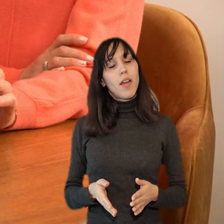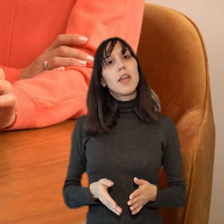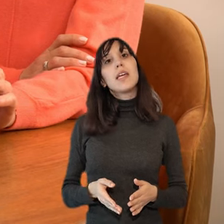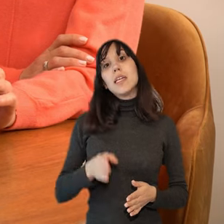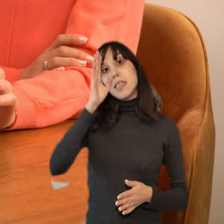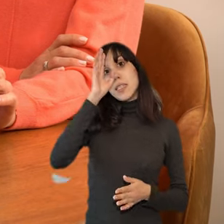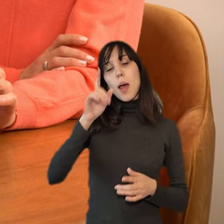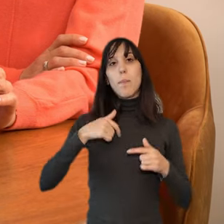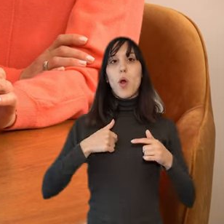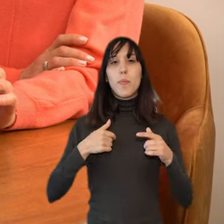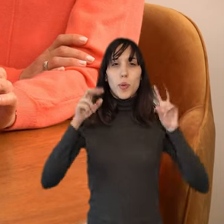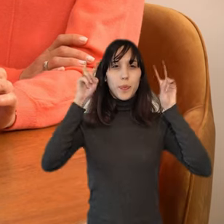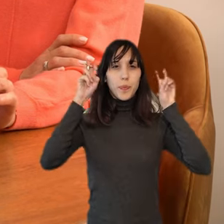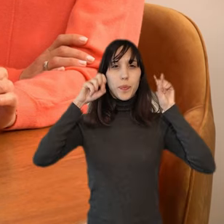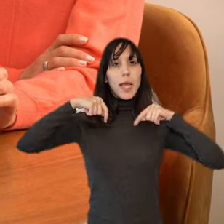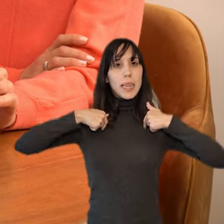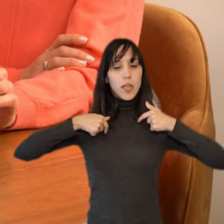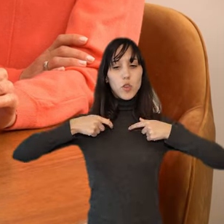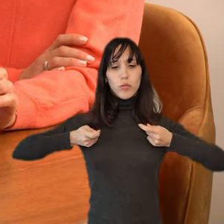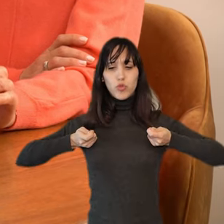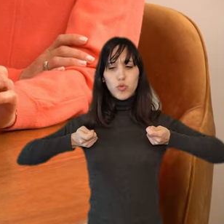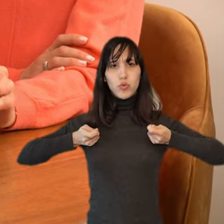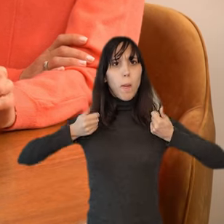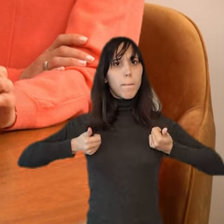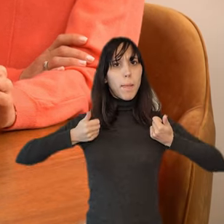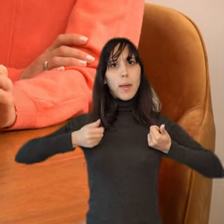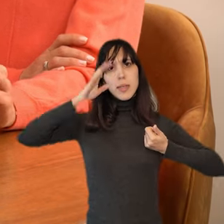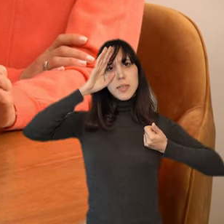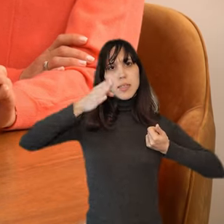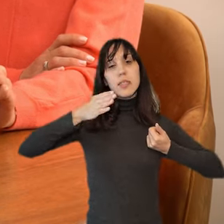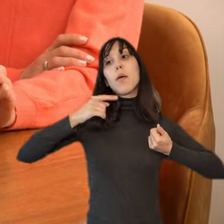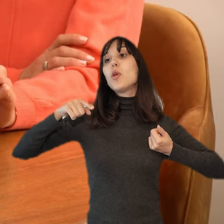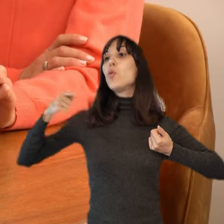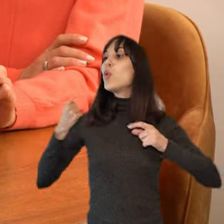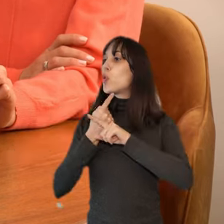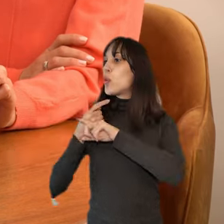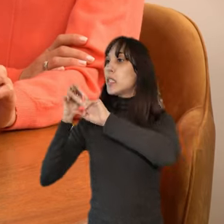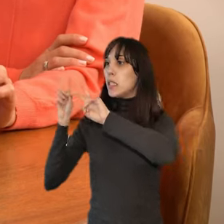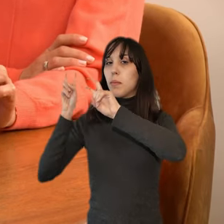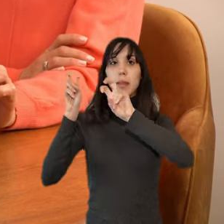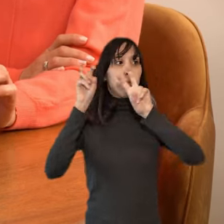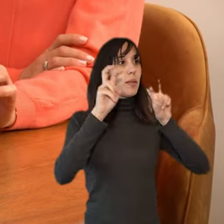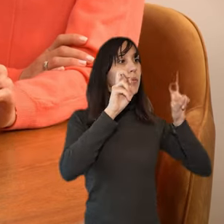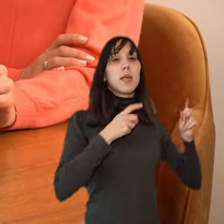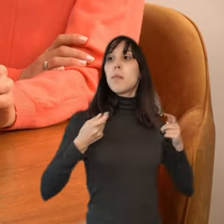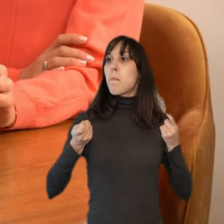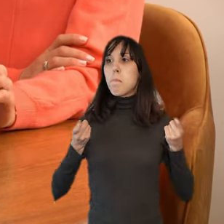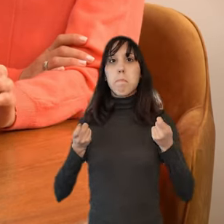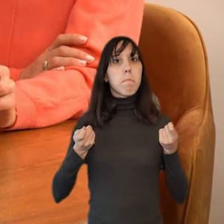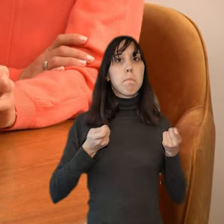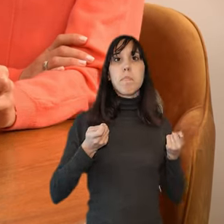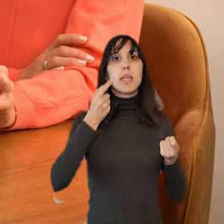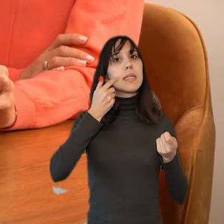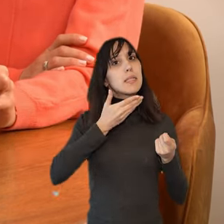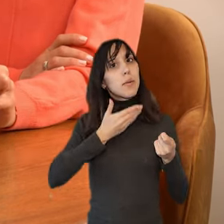saber no fundo tem GPS interno bem desenvolvido eh e que o resto é conteúdo e portanto conforme esse